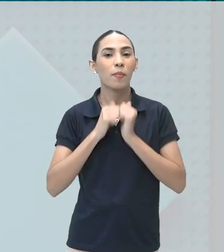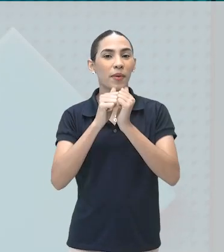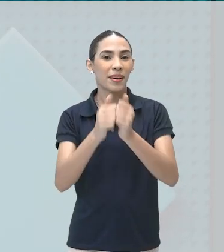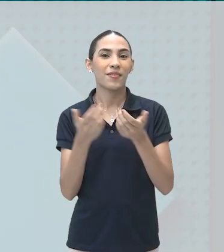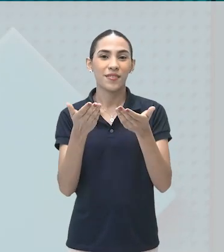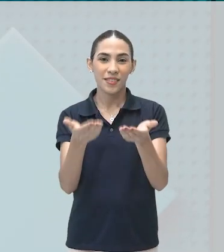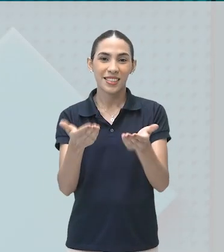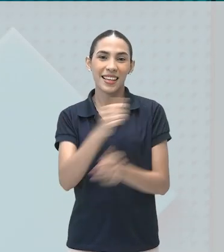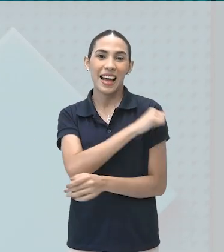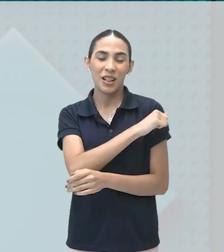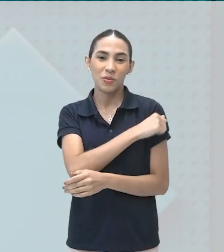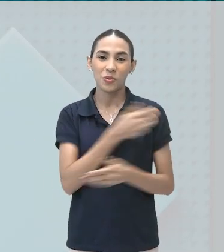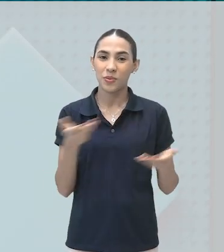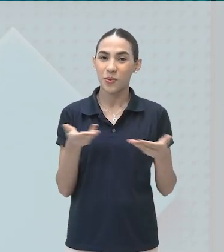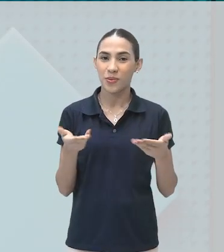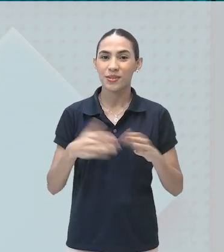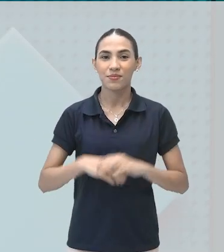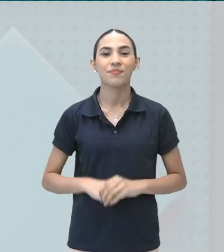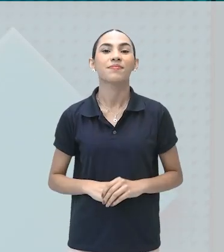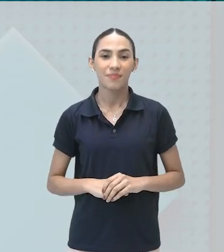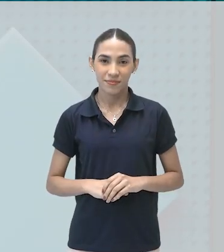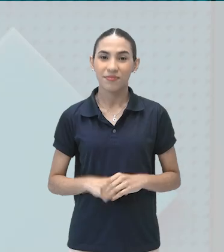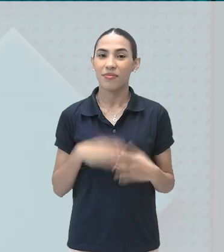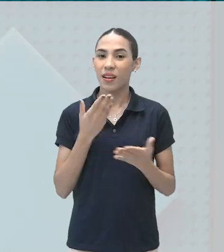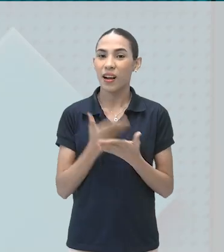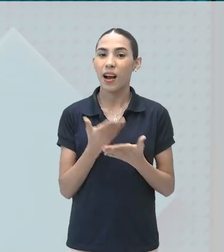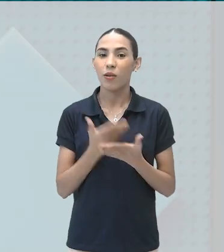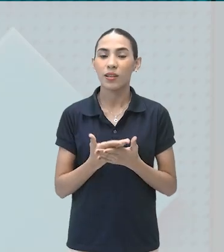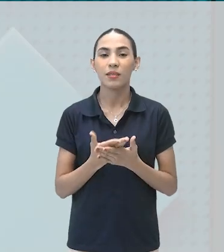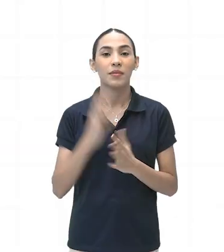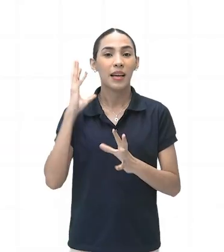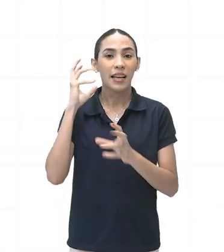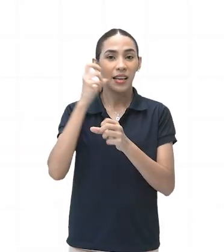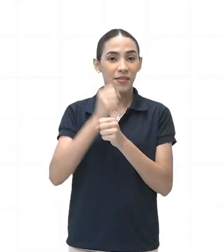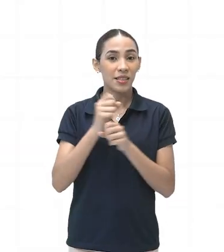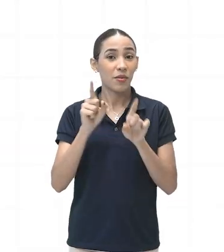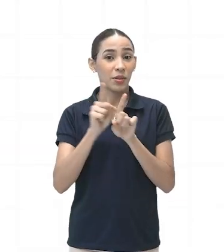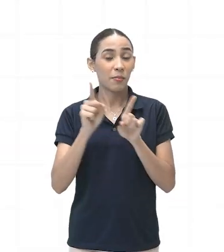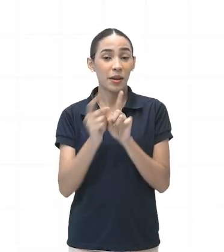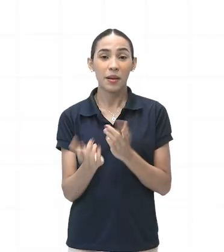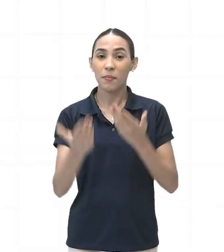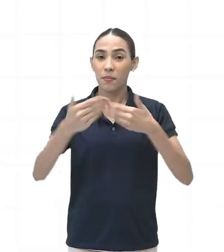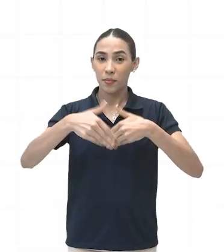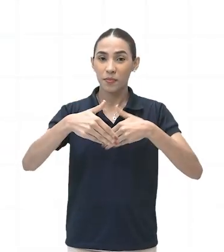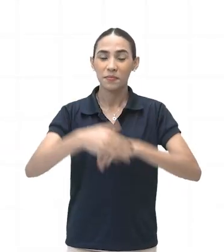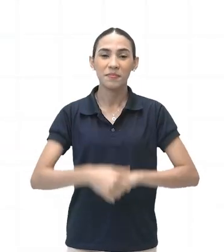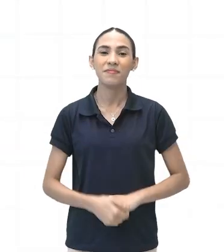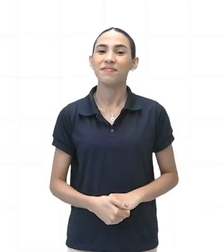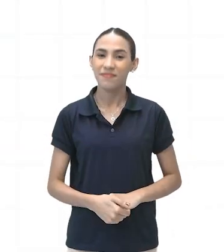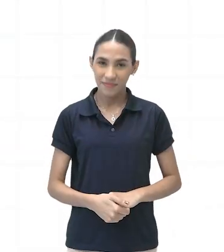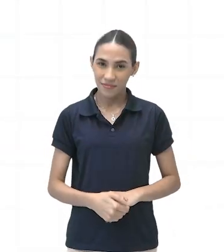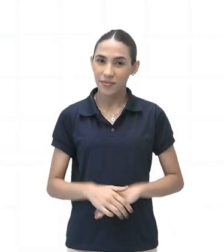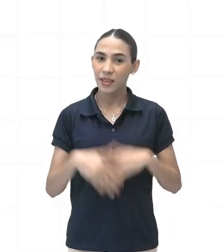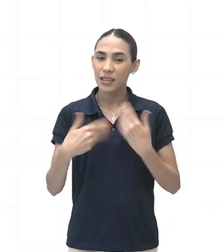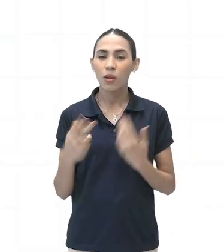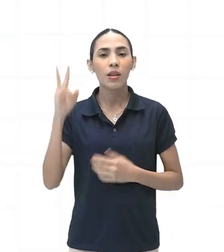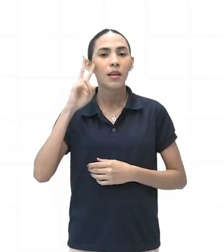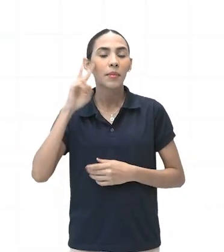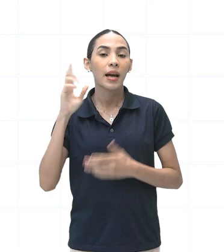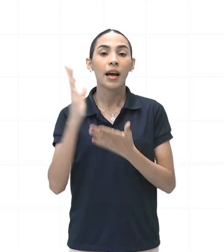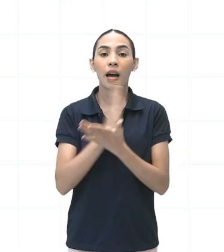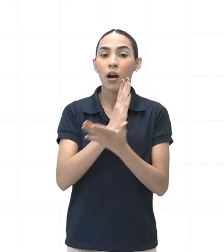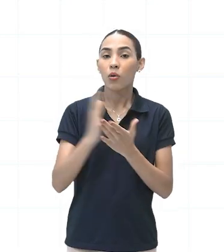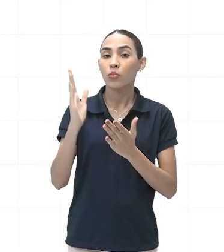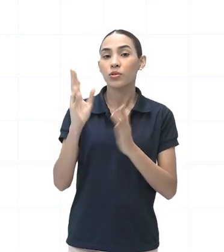acompanhar vocês neste momento. Nesta aula será revisão e avaliação. Então, vamos relembrar